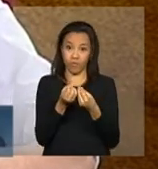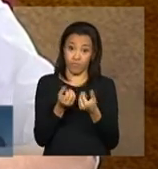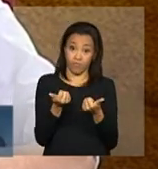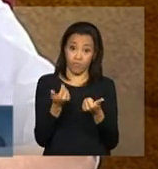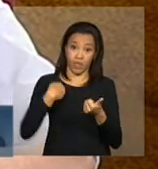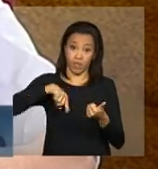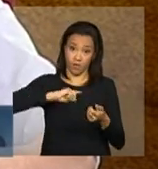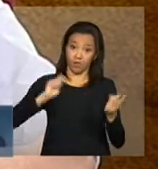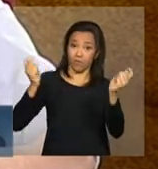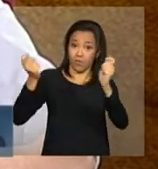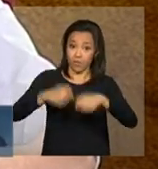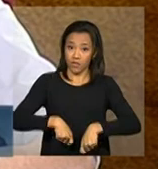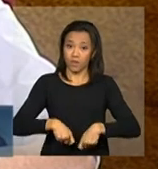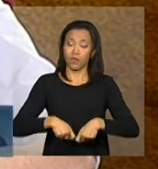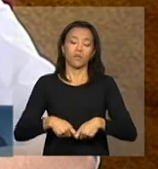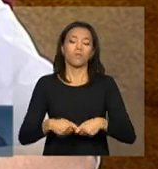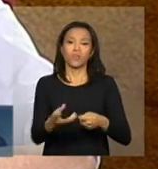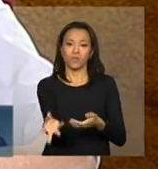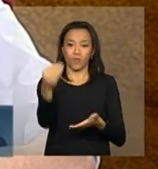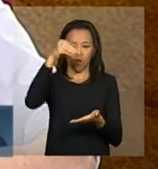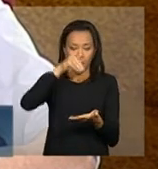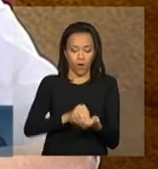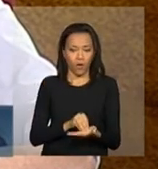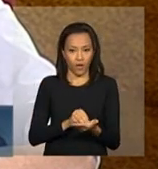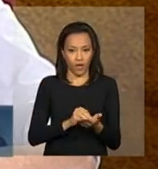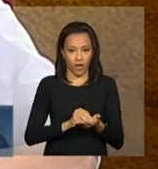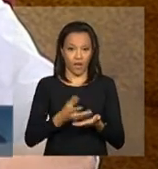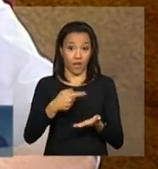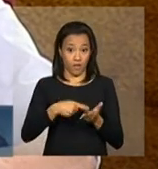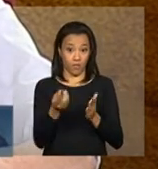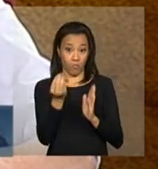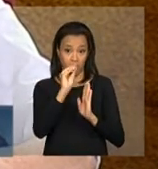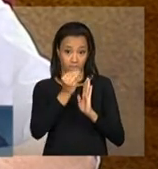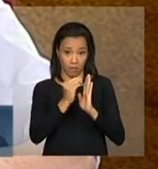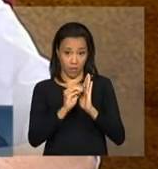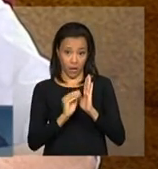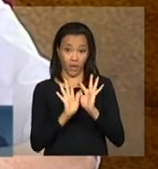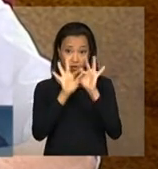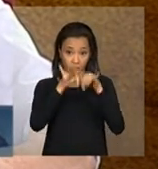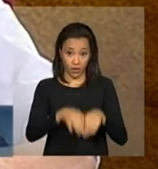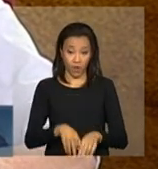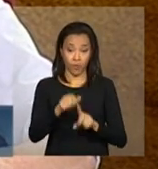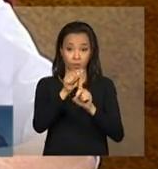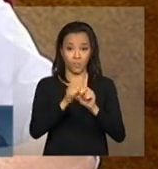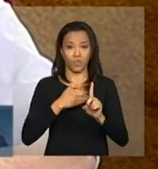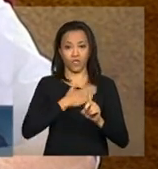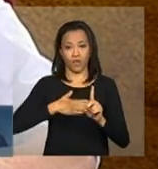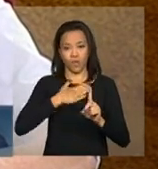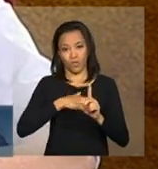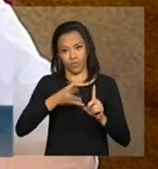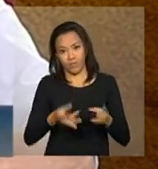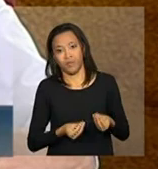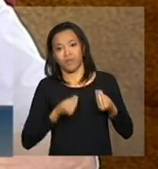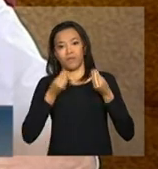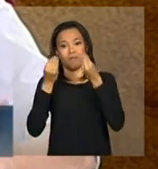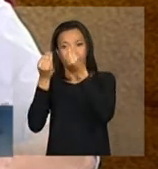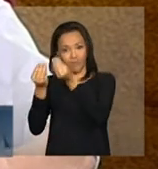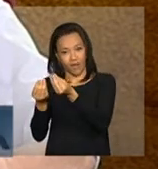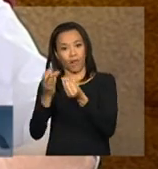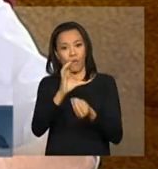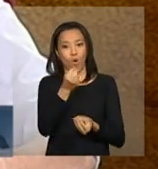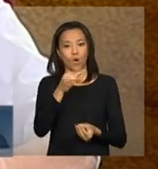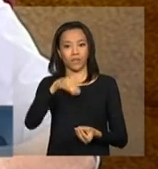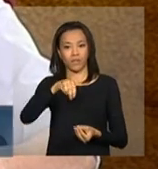trazer para a peça orçamentária que nós vamos encaminhar no final do mês de agosto. Tá? Então,